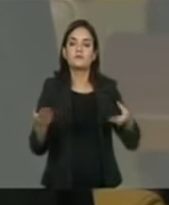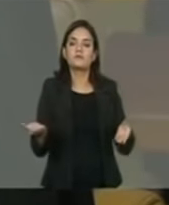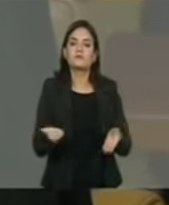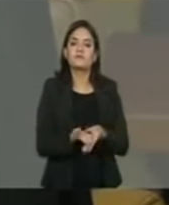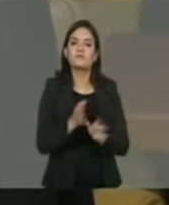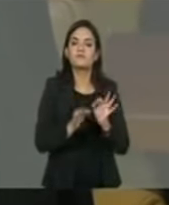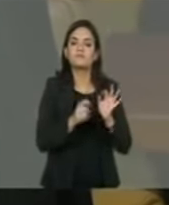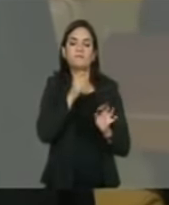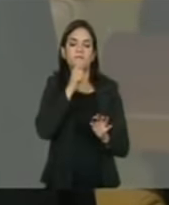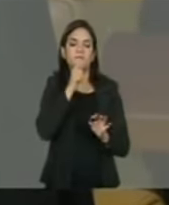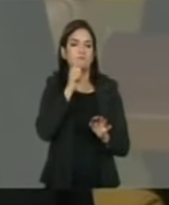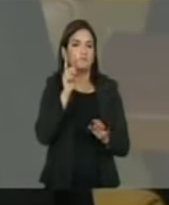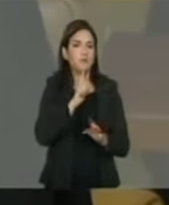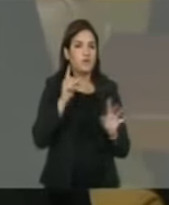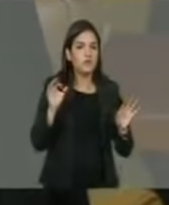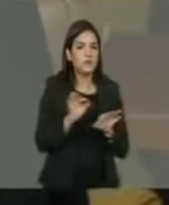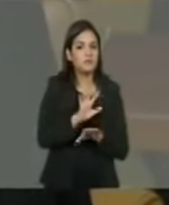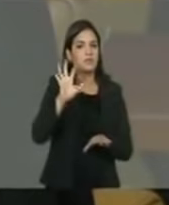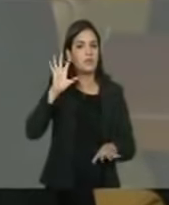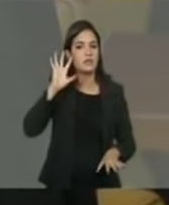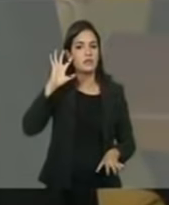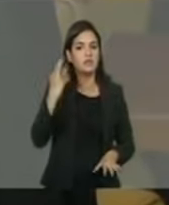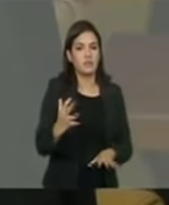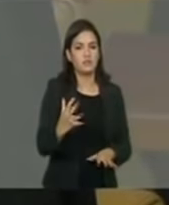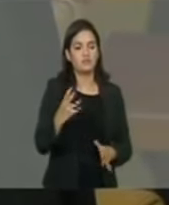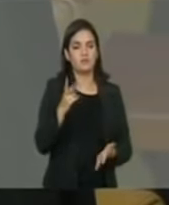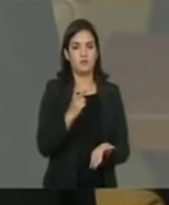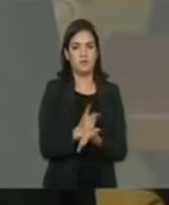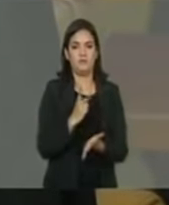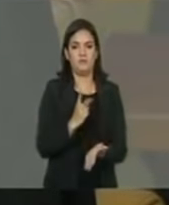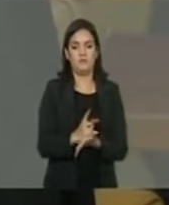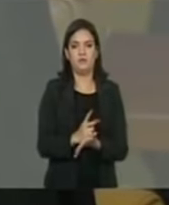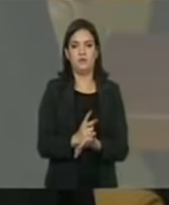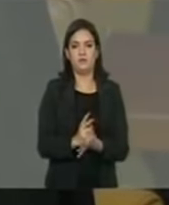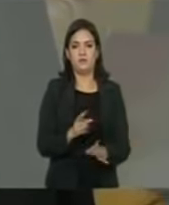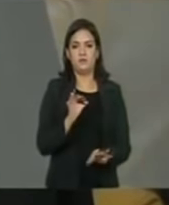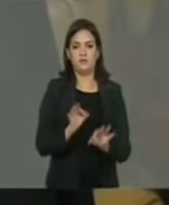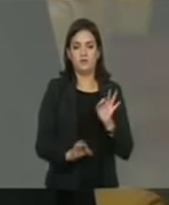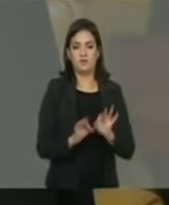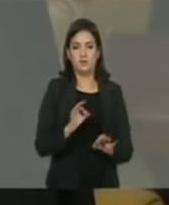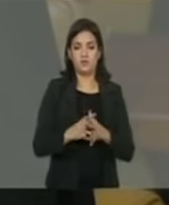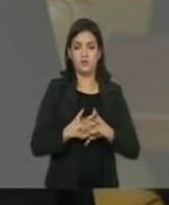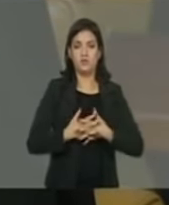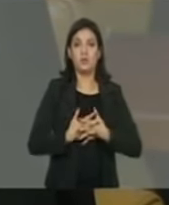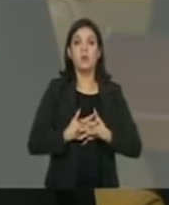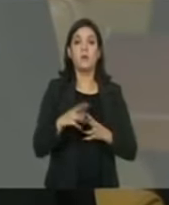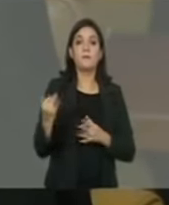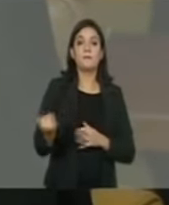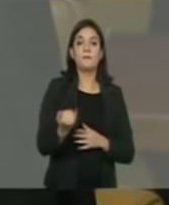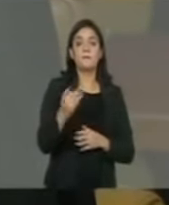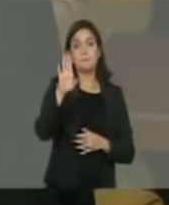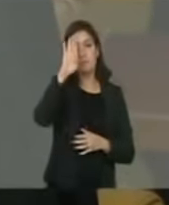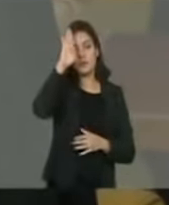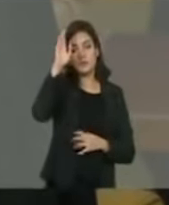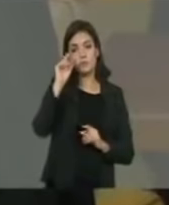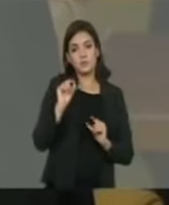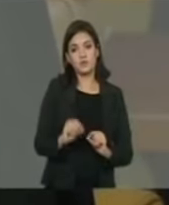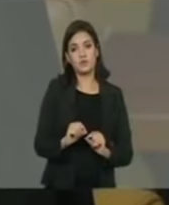definidas por decisão irrecorrível do poder judiciário especialmente naquelas hipóteses de